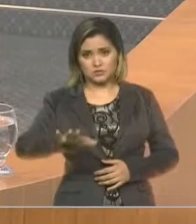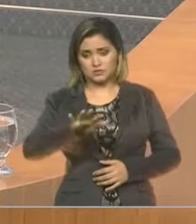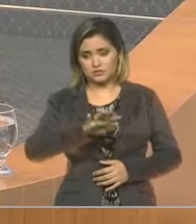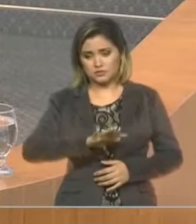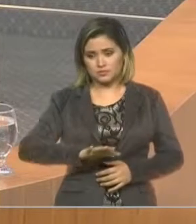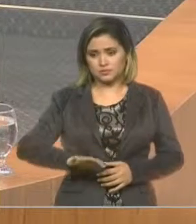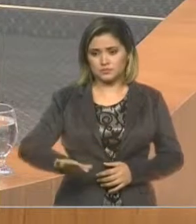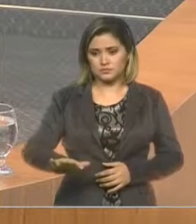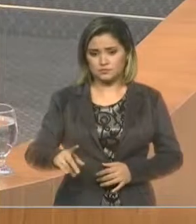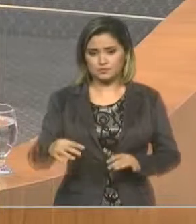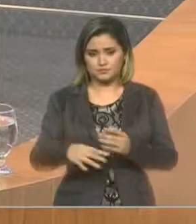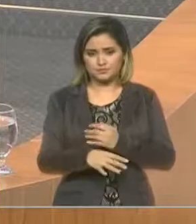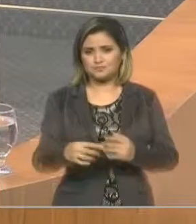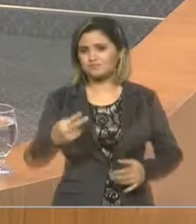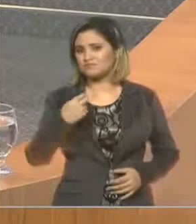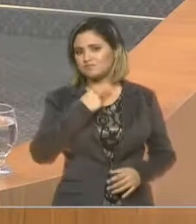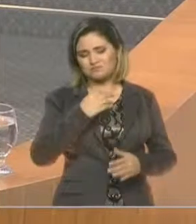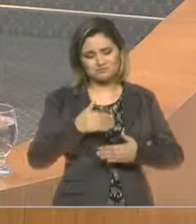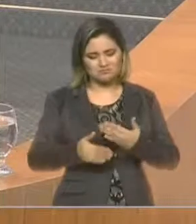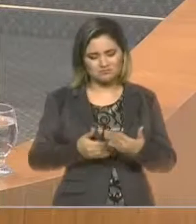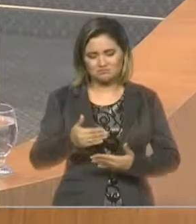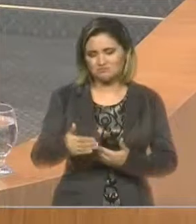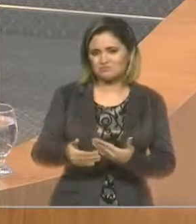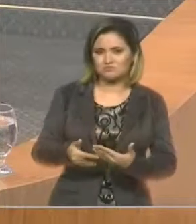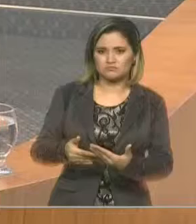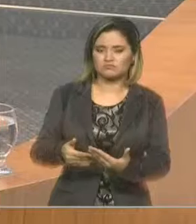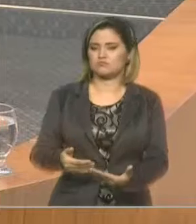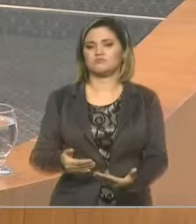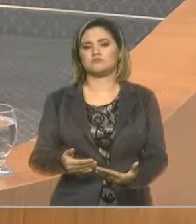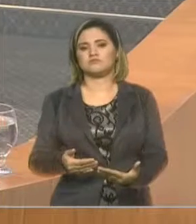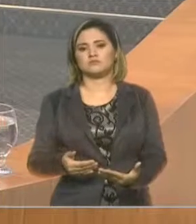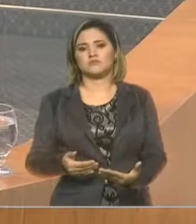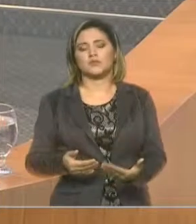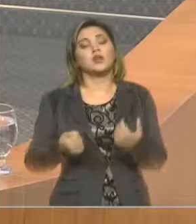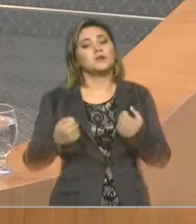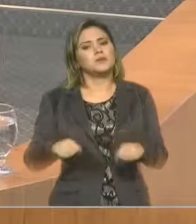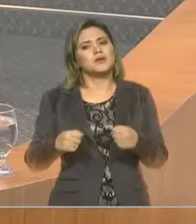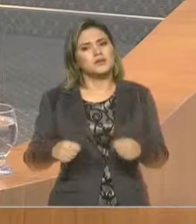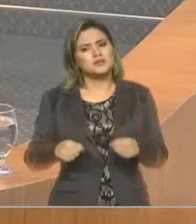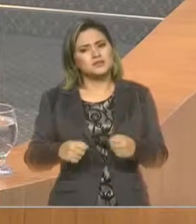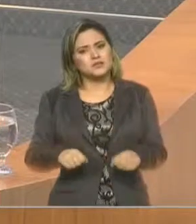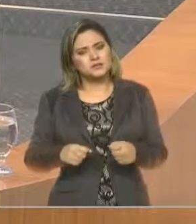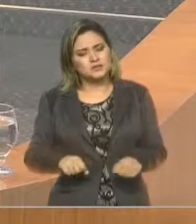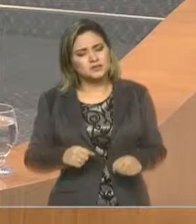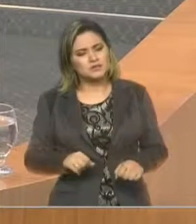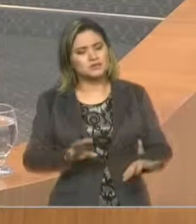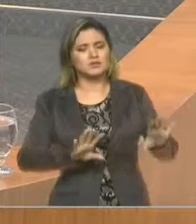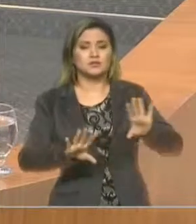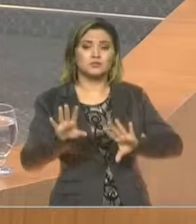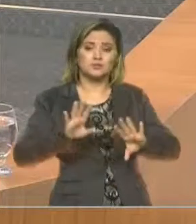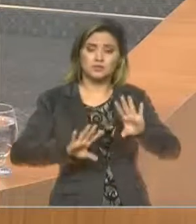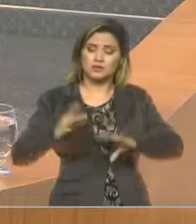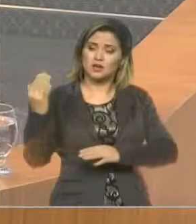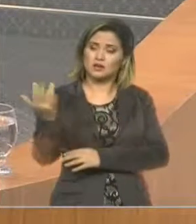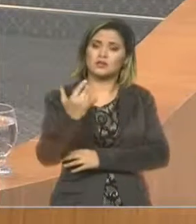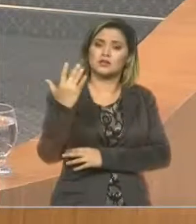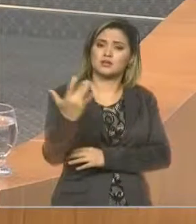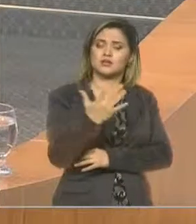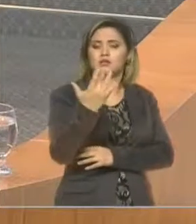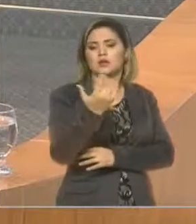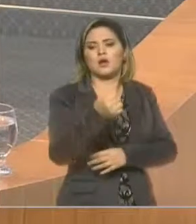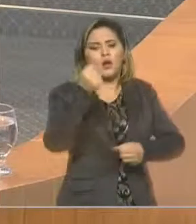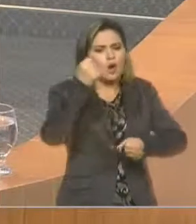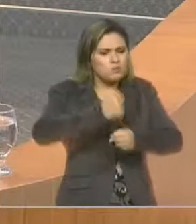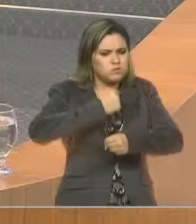sem acompanhamento devido. O impacto desses empreendimentos gigantescos que impermeabilizam, que vão transformando